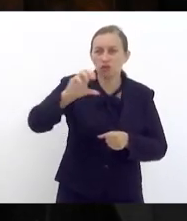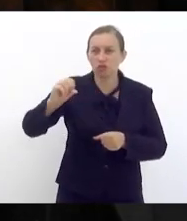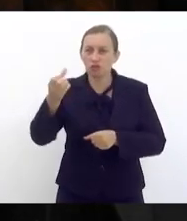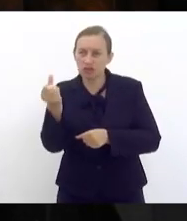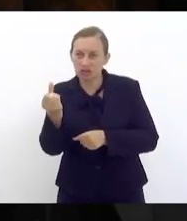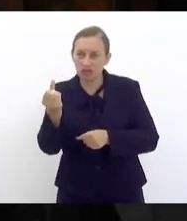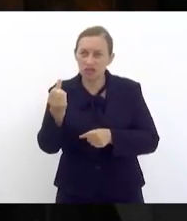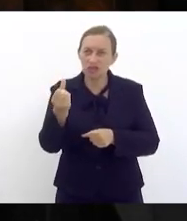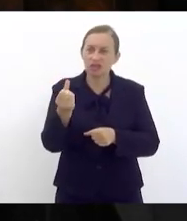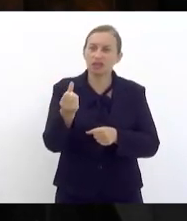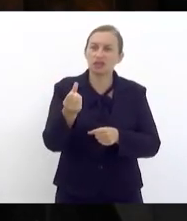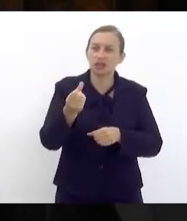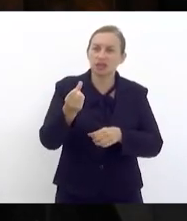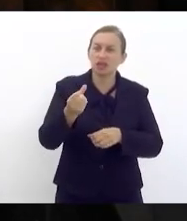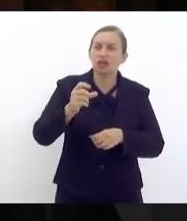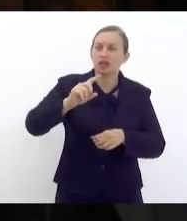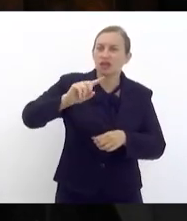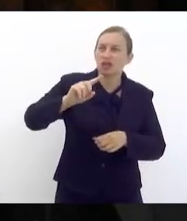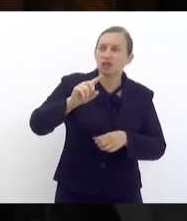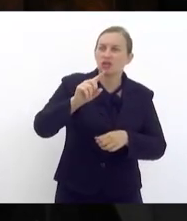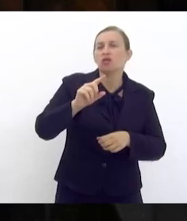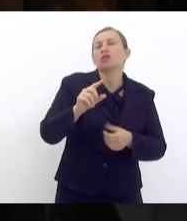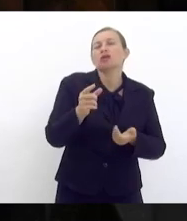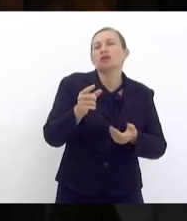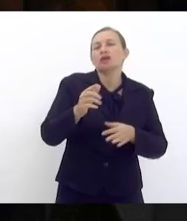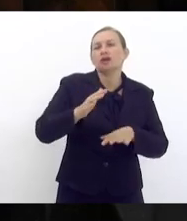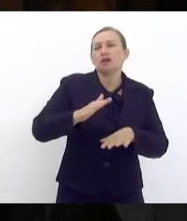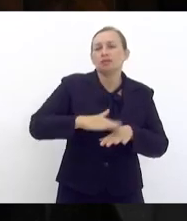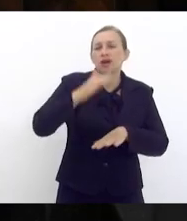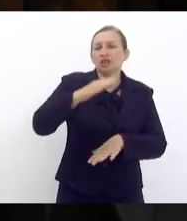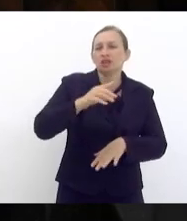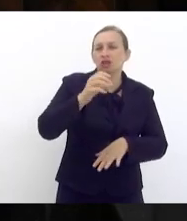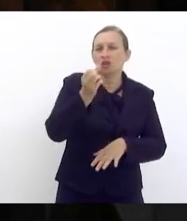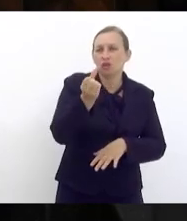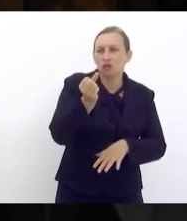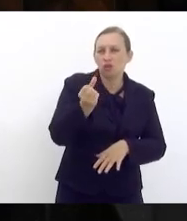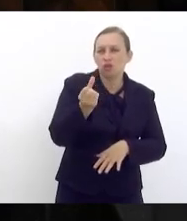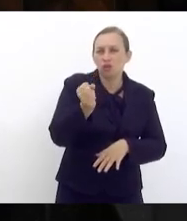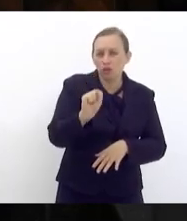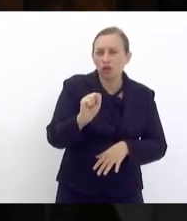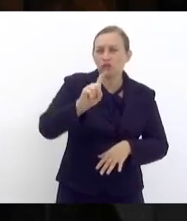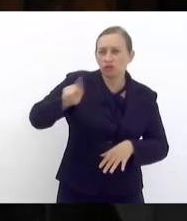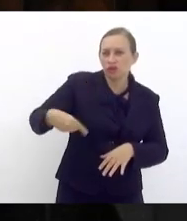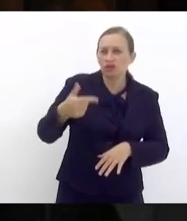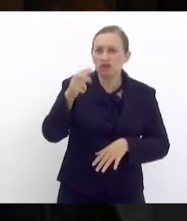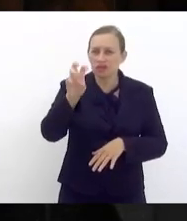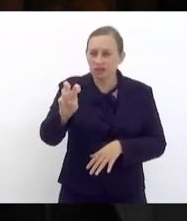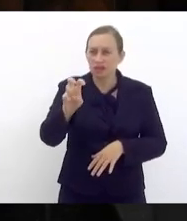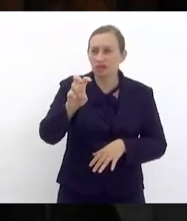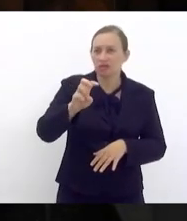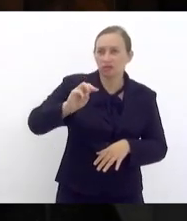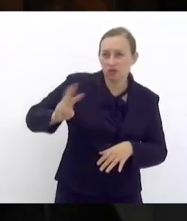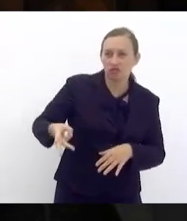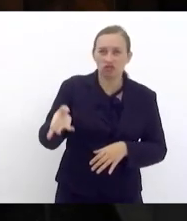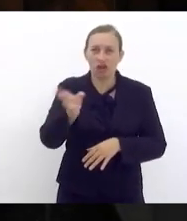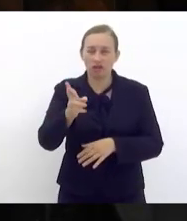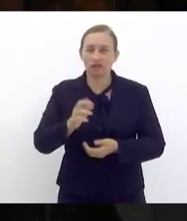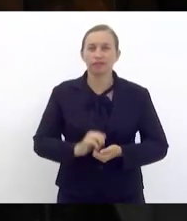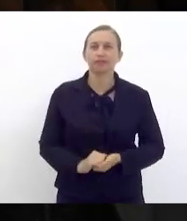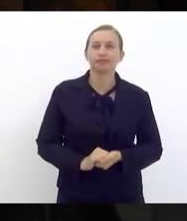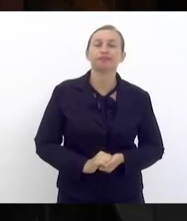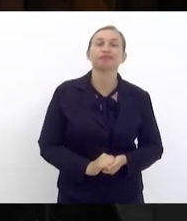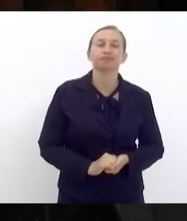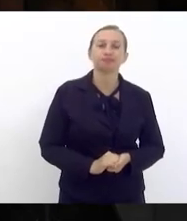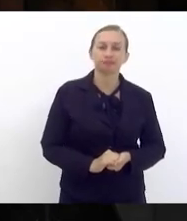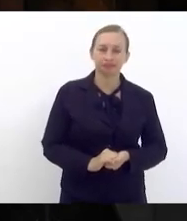despesa, 8,5 bilhões de reais. Evidencia-se, senhor presidente, que são